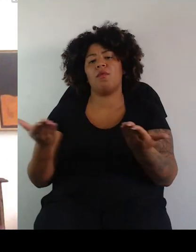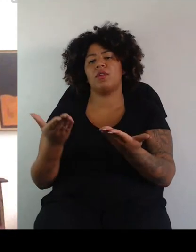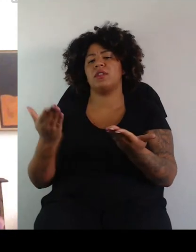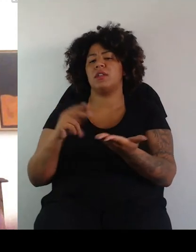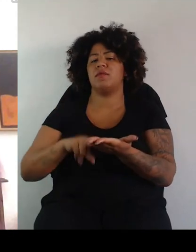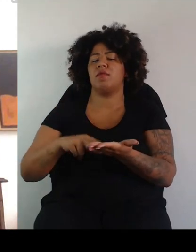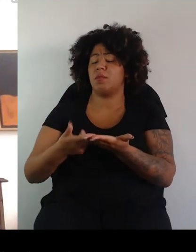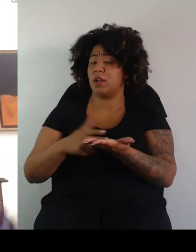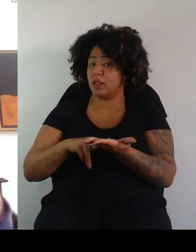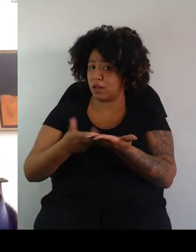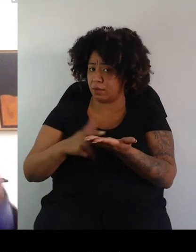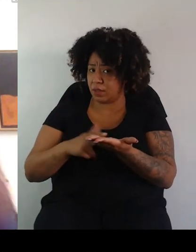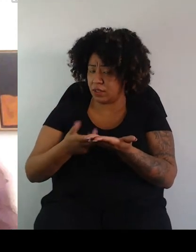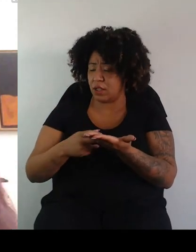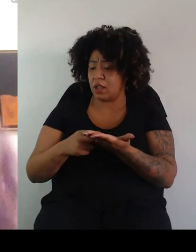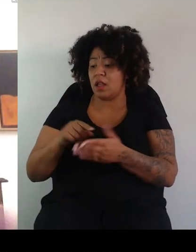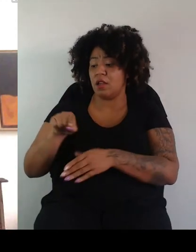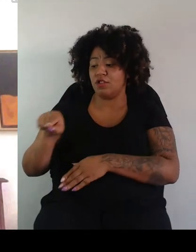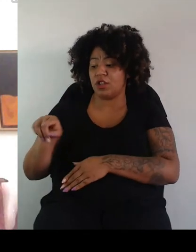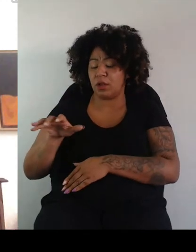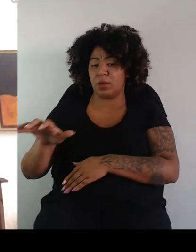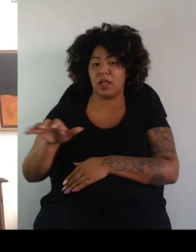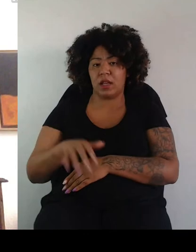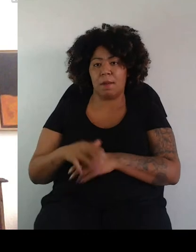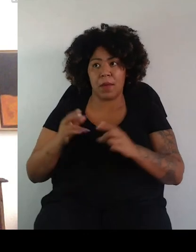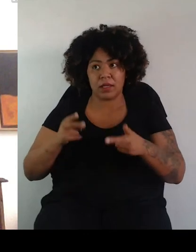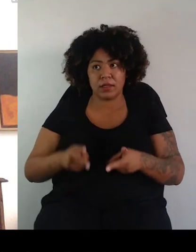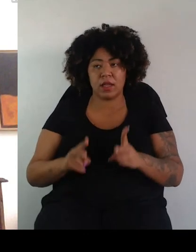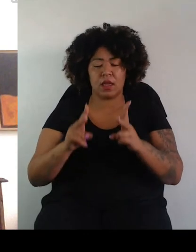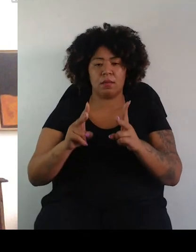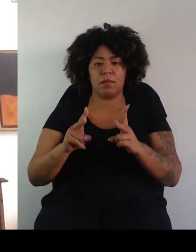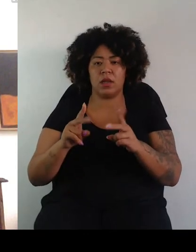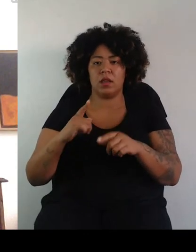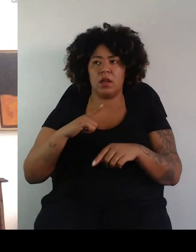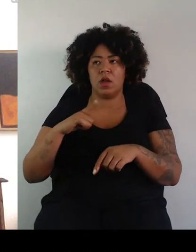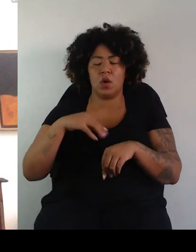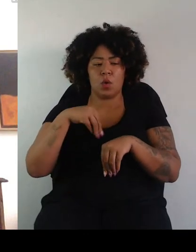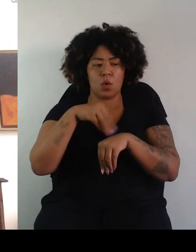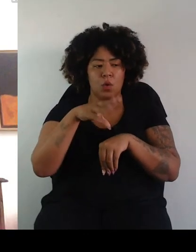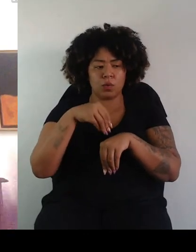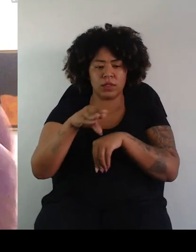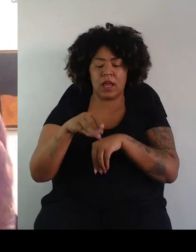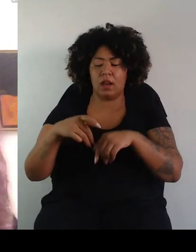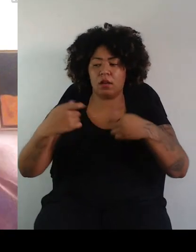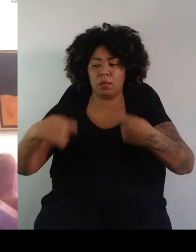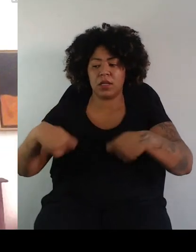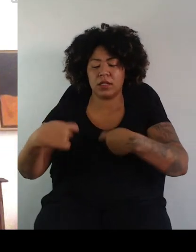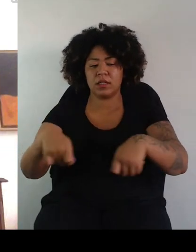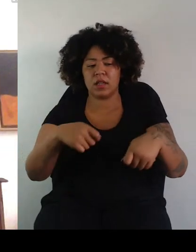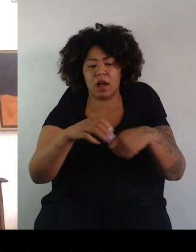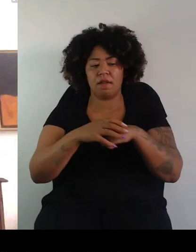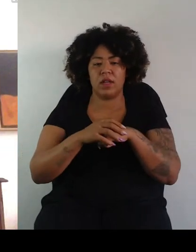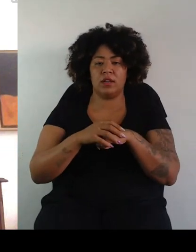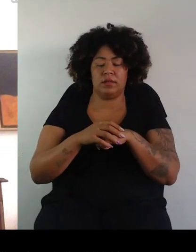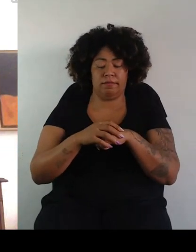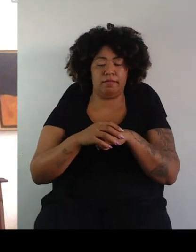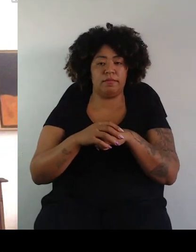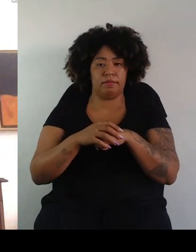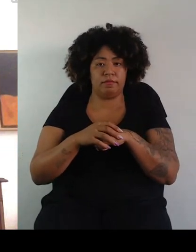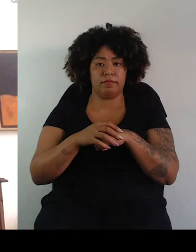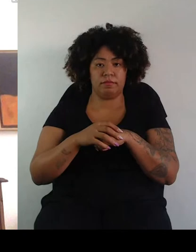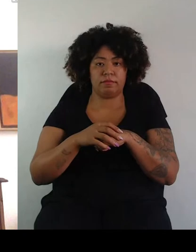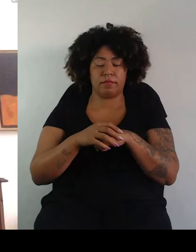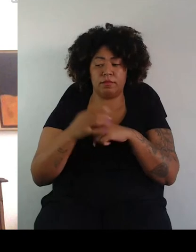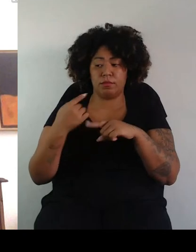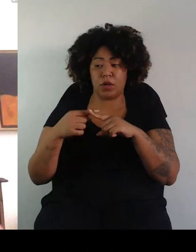mítico de bacon mas ele sempre oferecia conselhos muito sábios ele ele parecia ter uma compreensão muito profunda